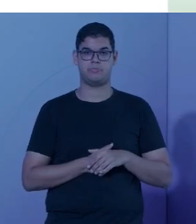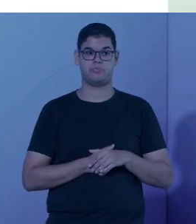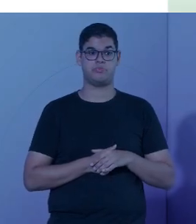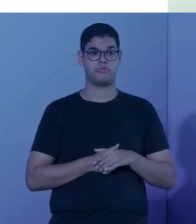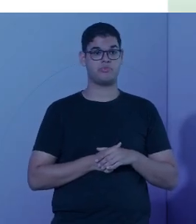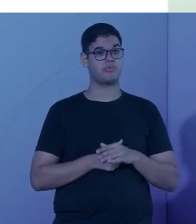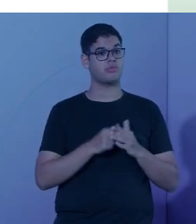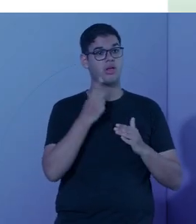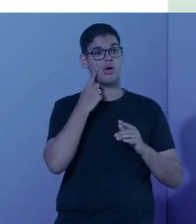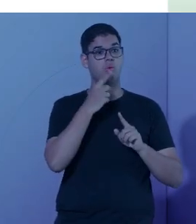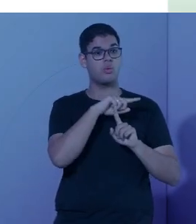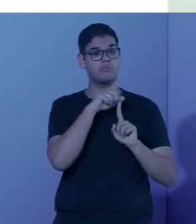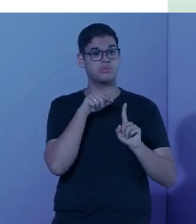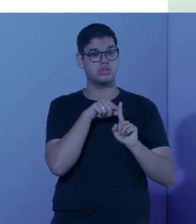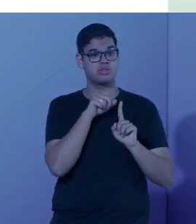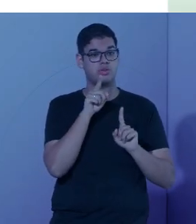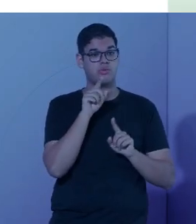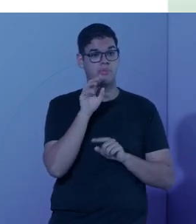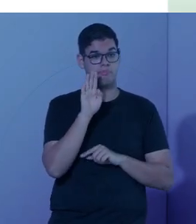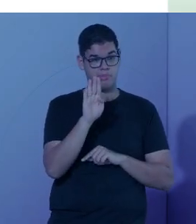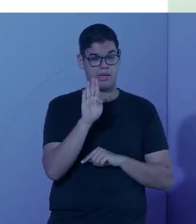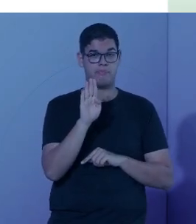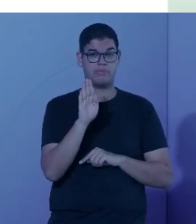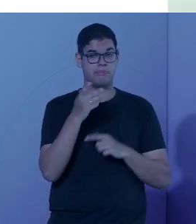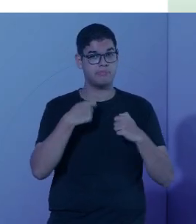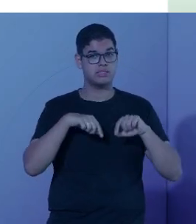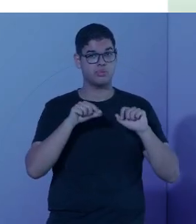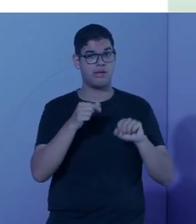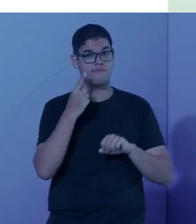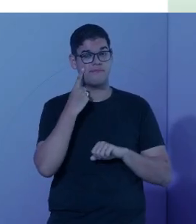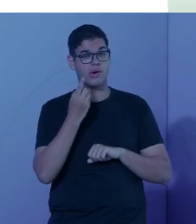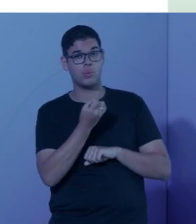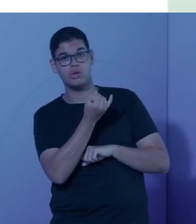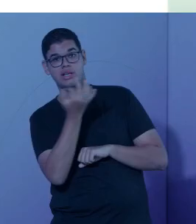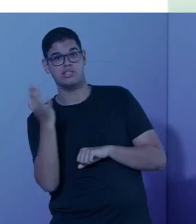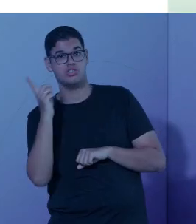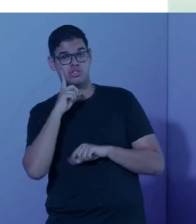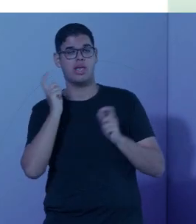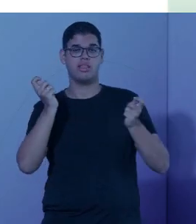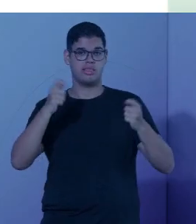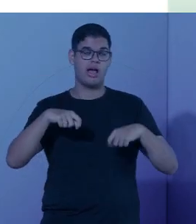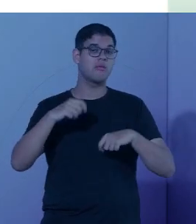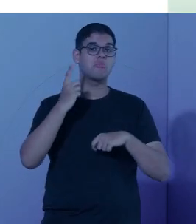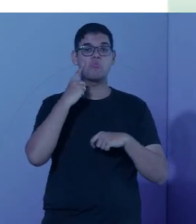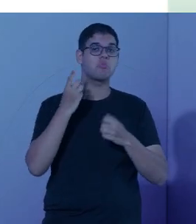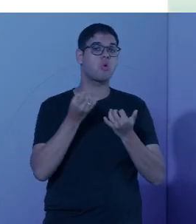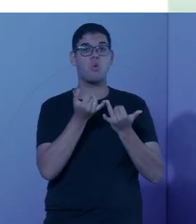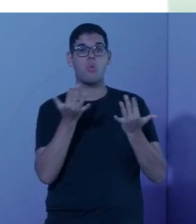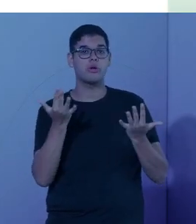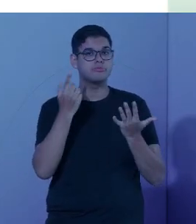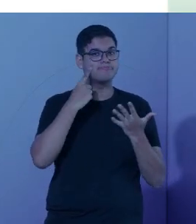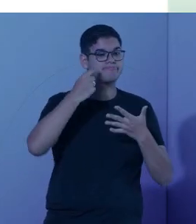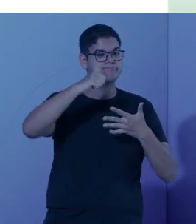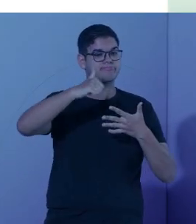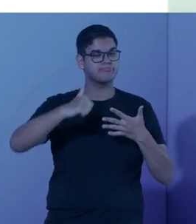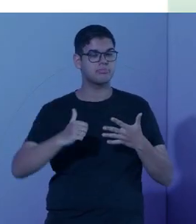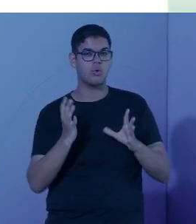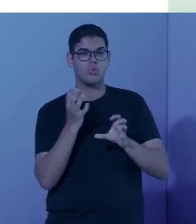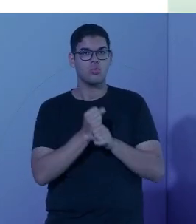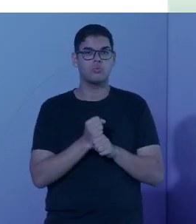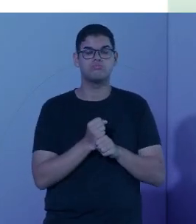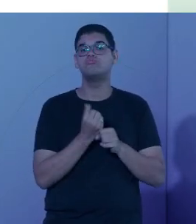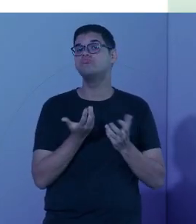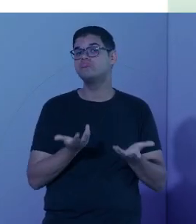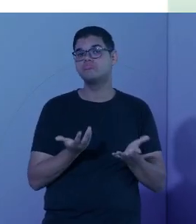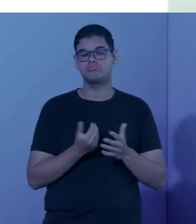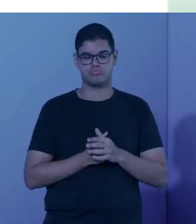No objetivo B, então, eu tinha que verificar o cumprimento do prazo. E aí, como é que eu fiz isso? E aqui é uma escolha metodológica,